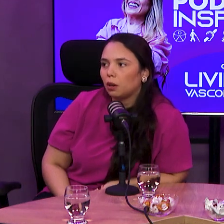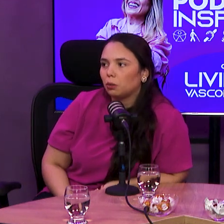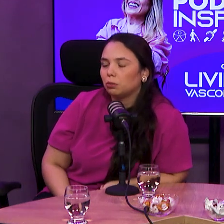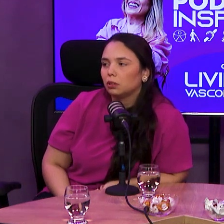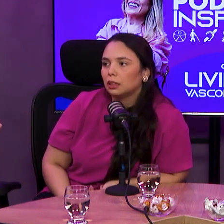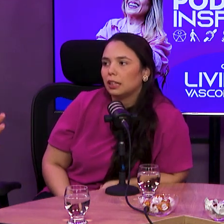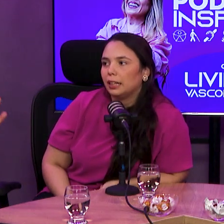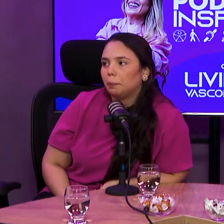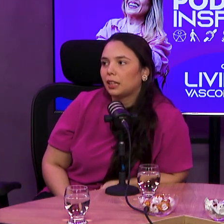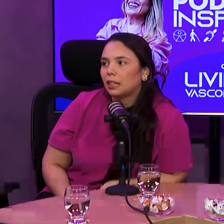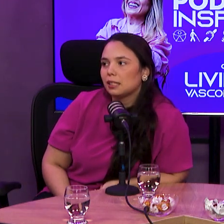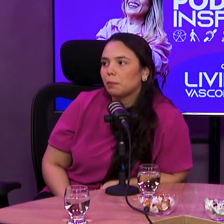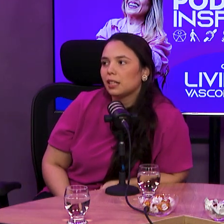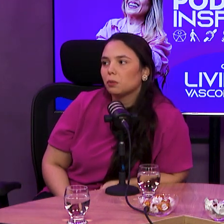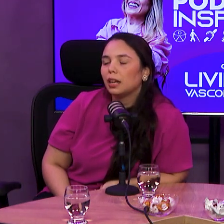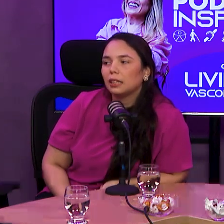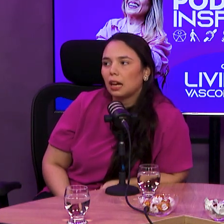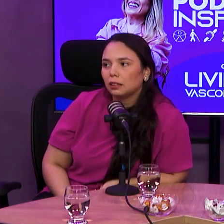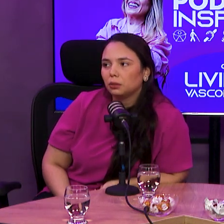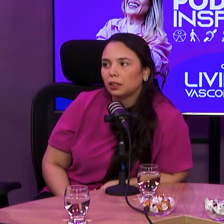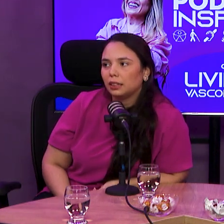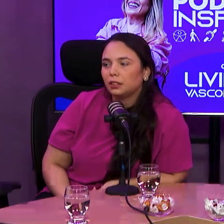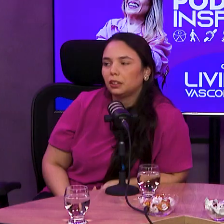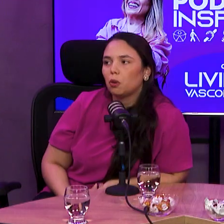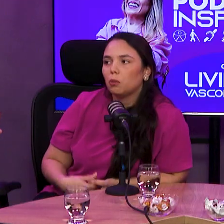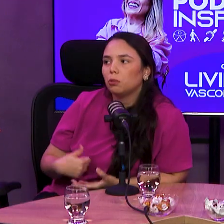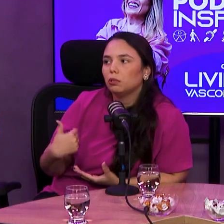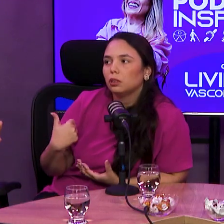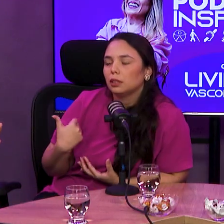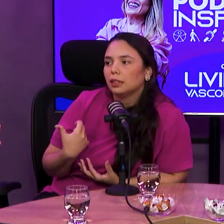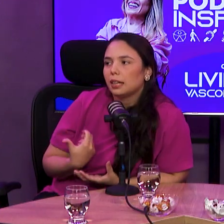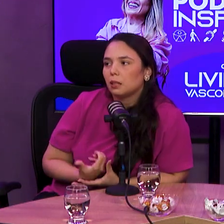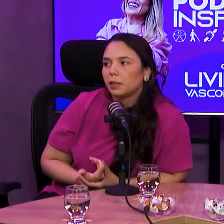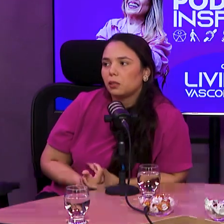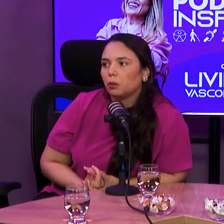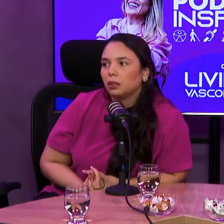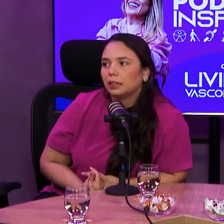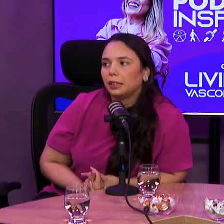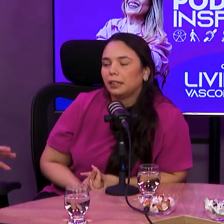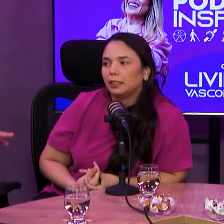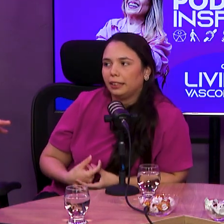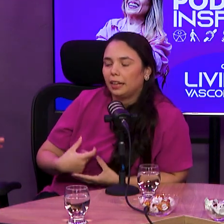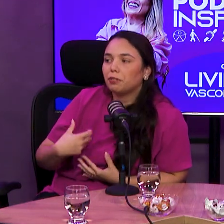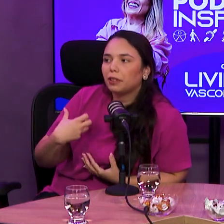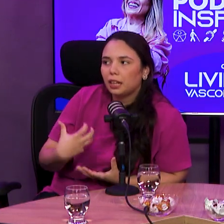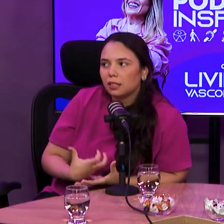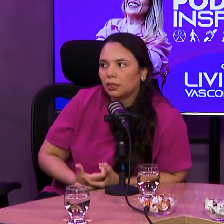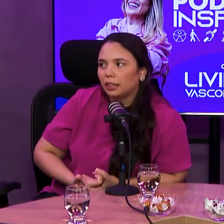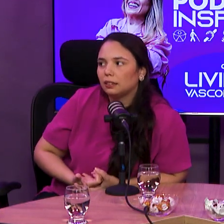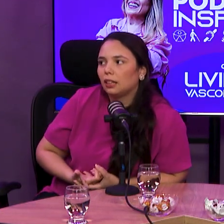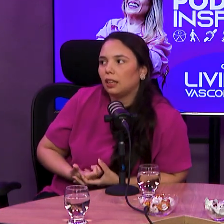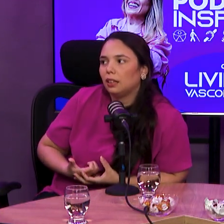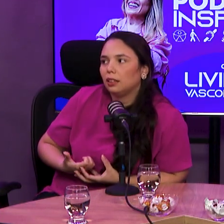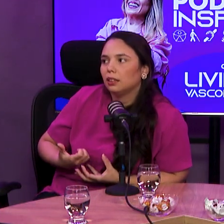visual, para trazer mais o relato, né, de como essa pessoa, né, a vivência